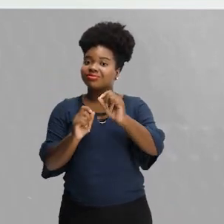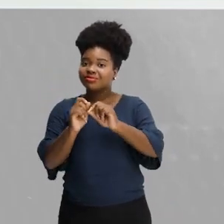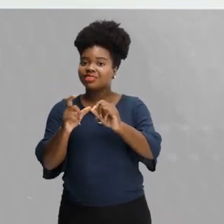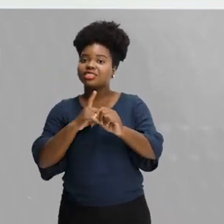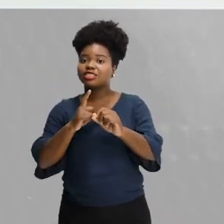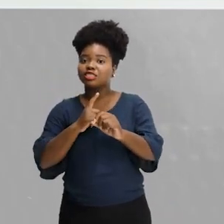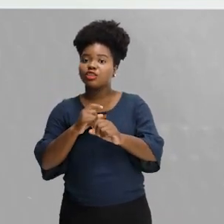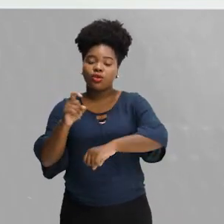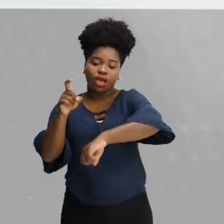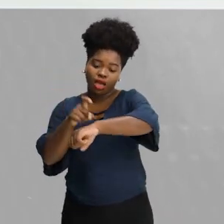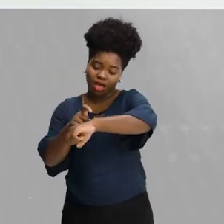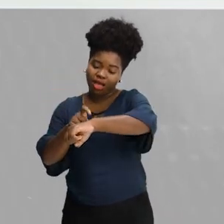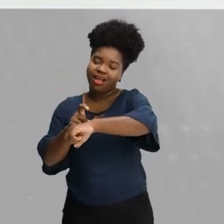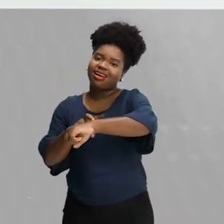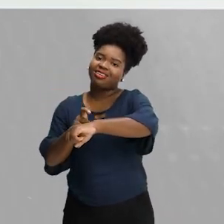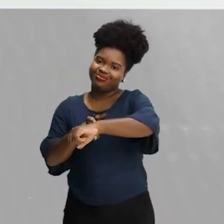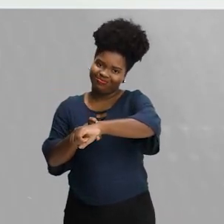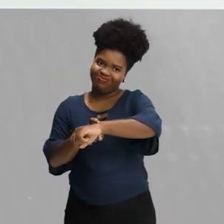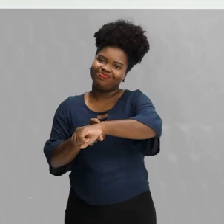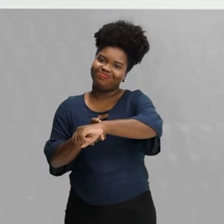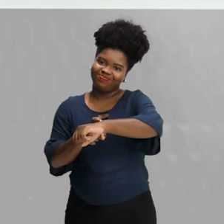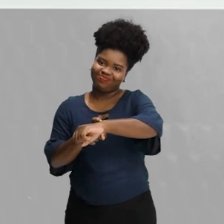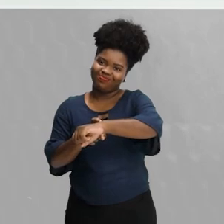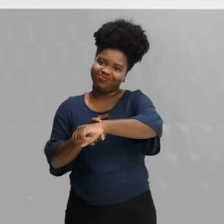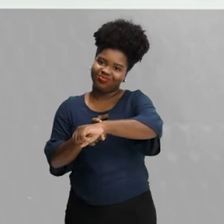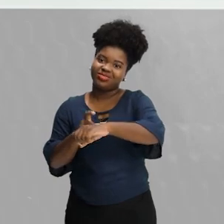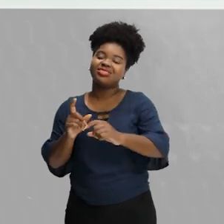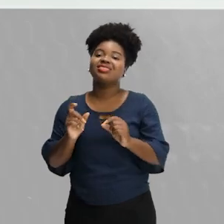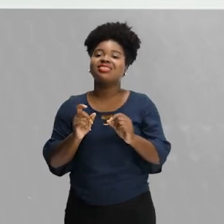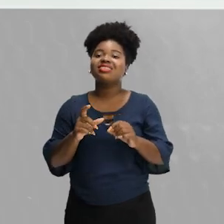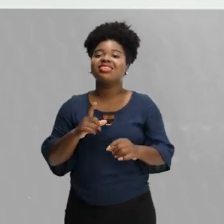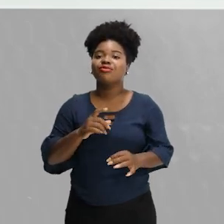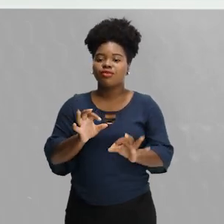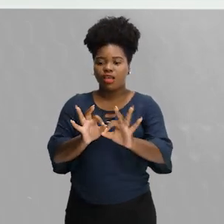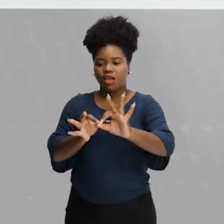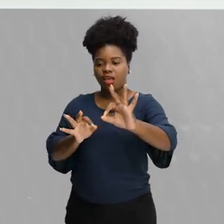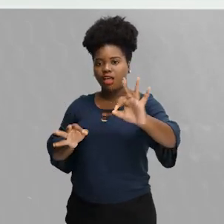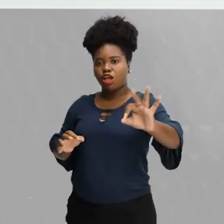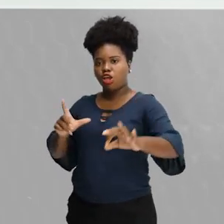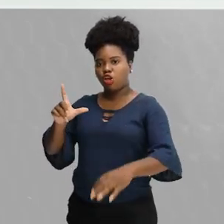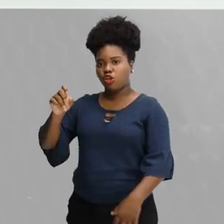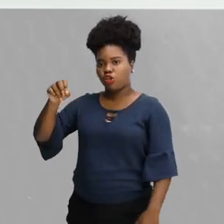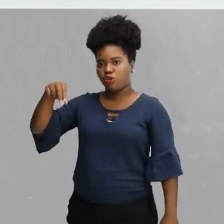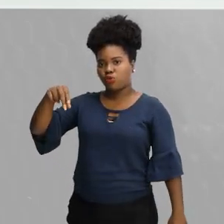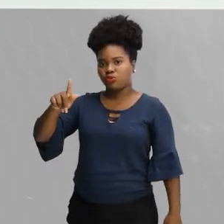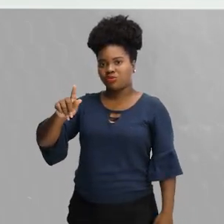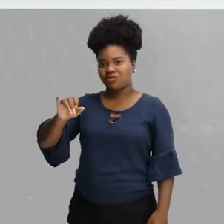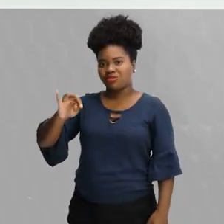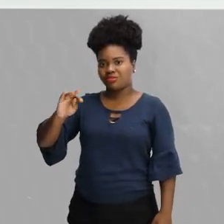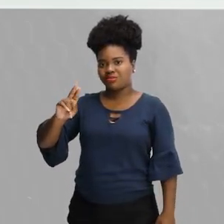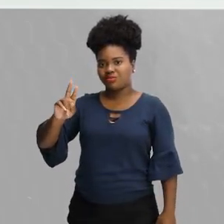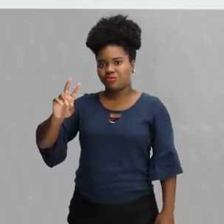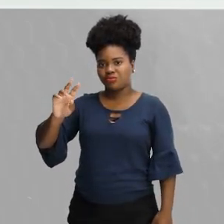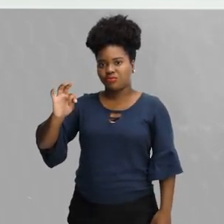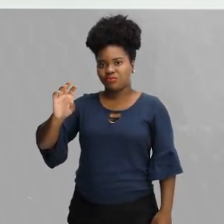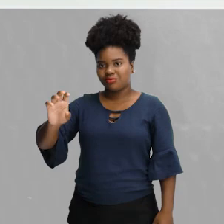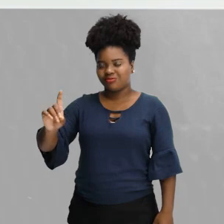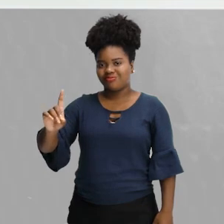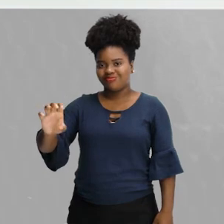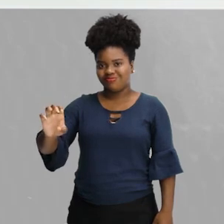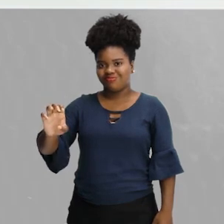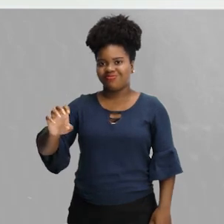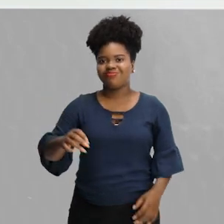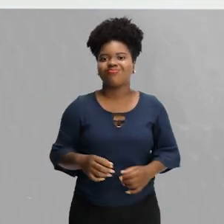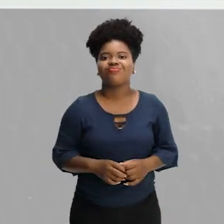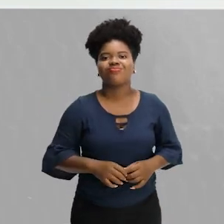zero das horas, mas também o marco zero das longitudes. Significa dizer que se ele não aparece aqui no meu mapa, nós não somos